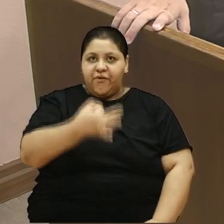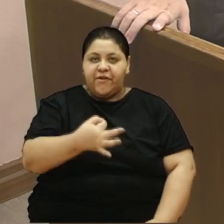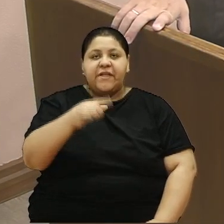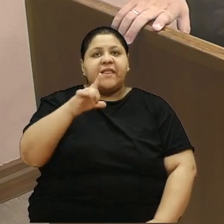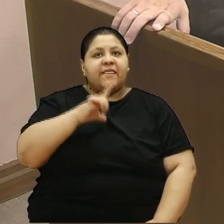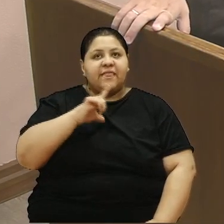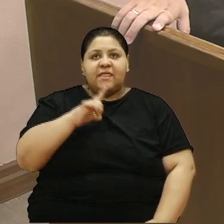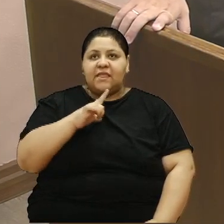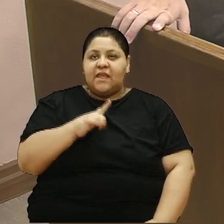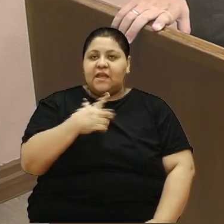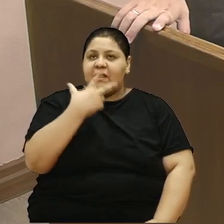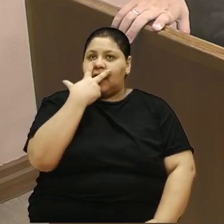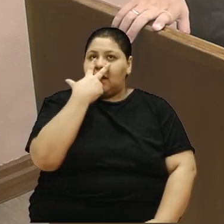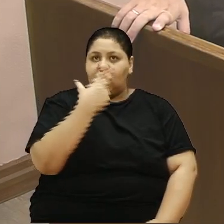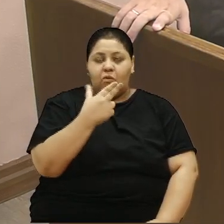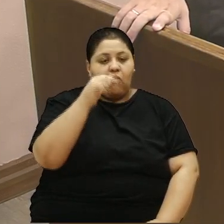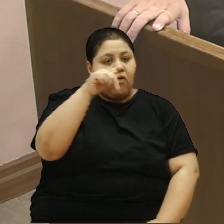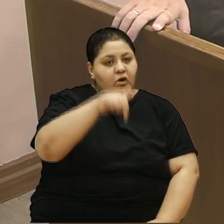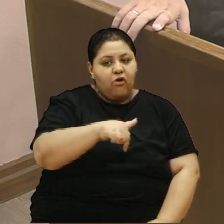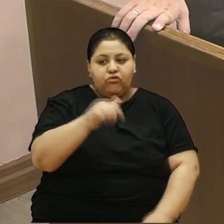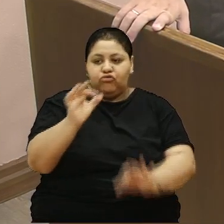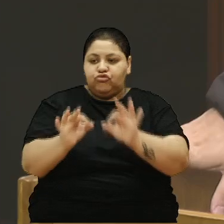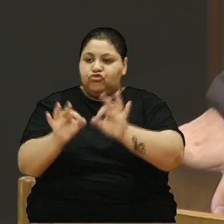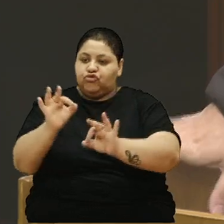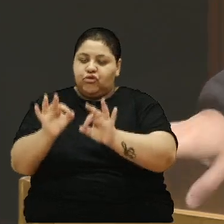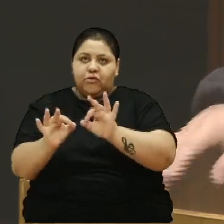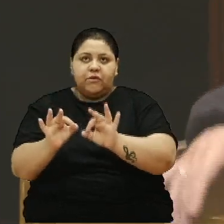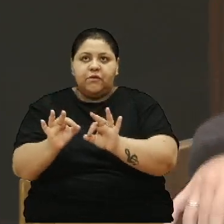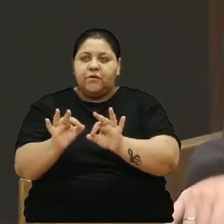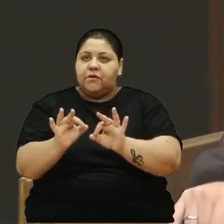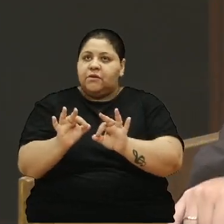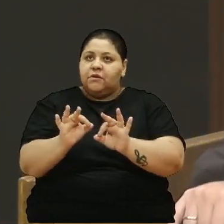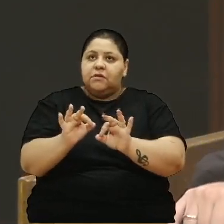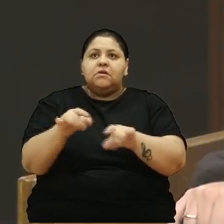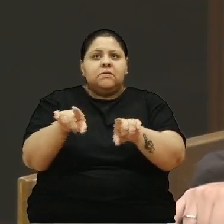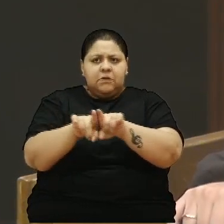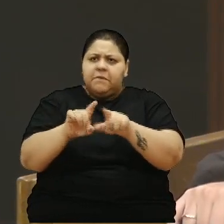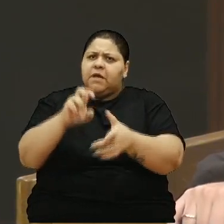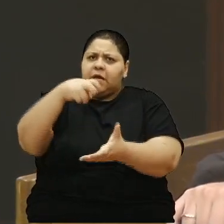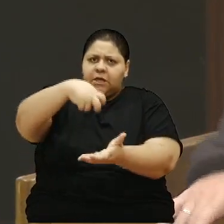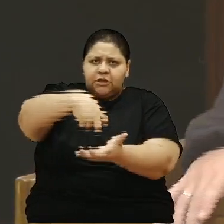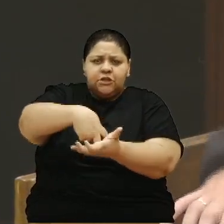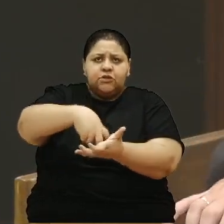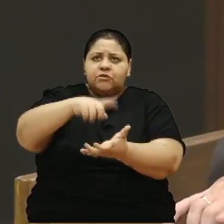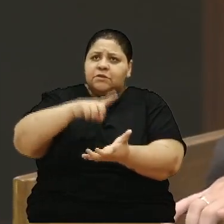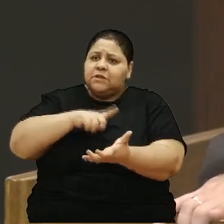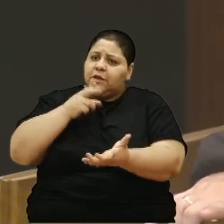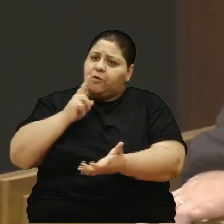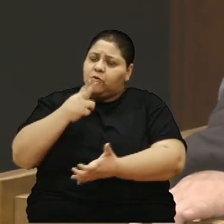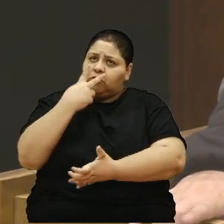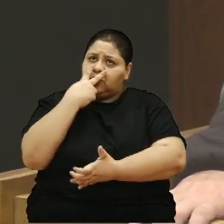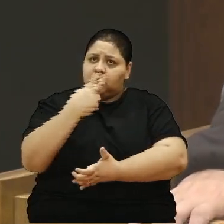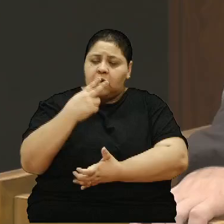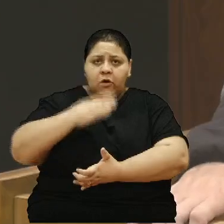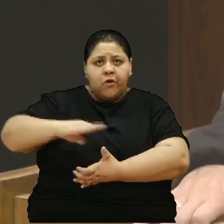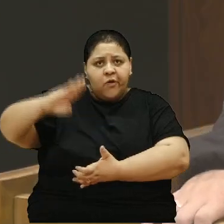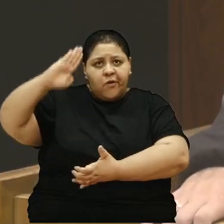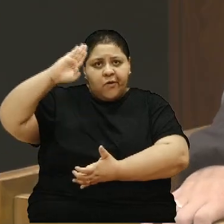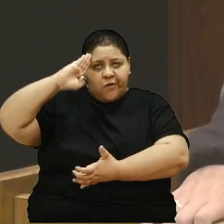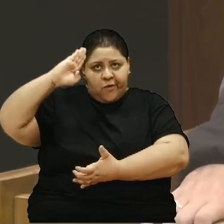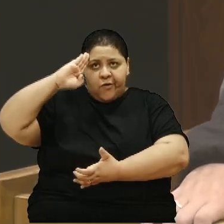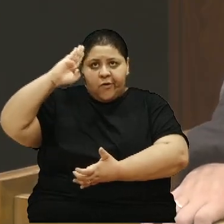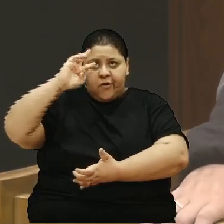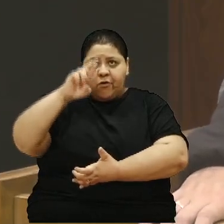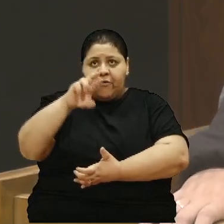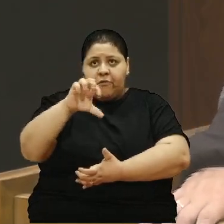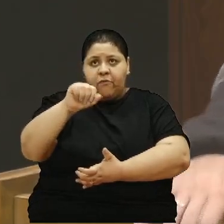ser a mesma pessoa aqui, a mesma pessoa no judiciário, a mesma pessoa sob tortura. Os militares da reserva